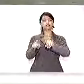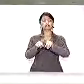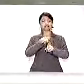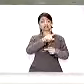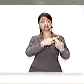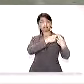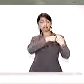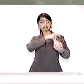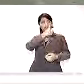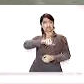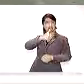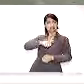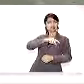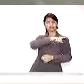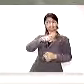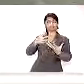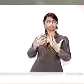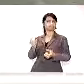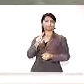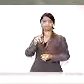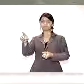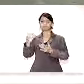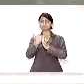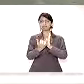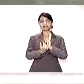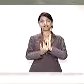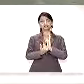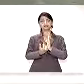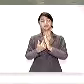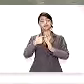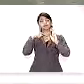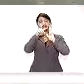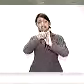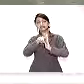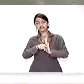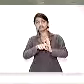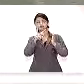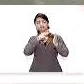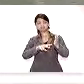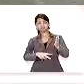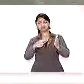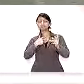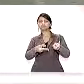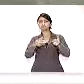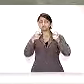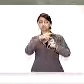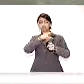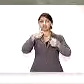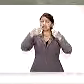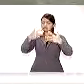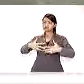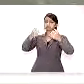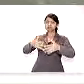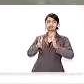opinaram pela irregularidade da matéria analisando os autos apesar da justificativas apresentad